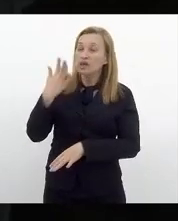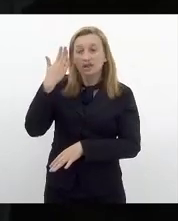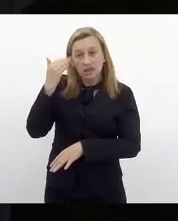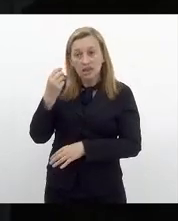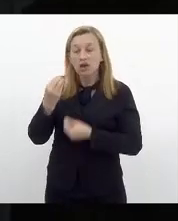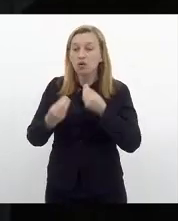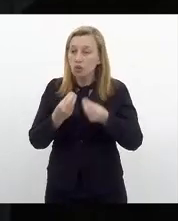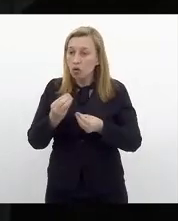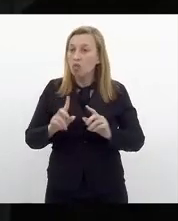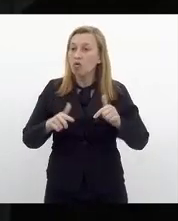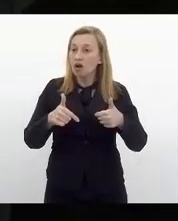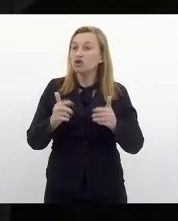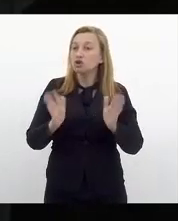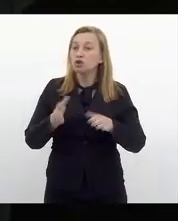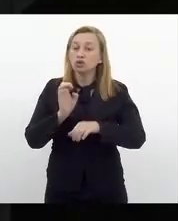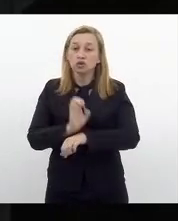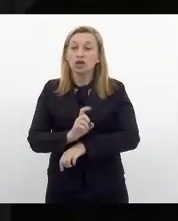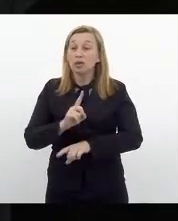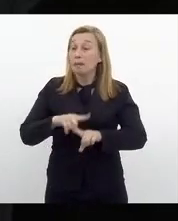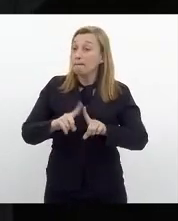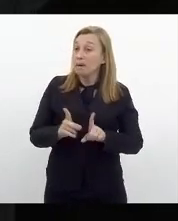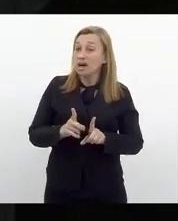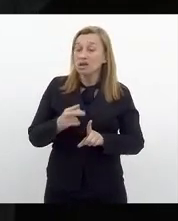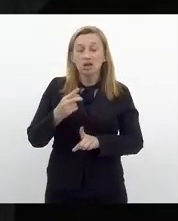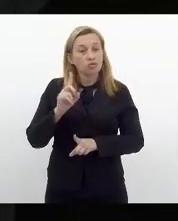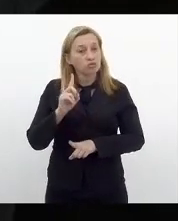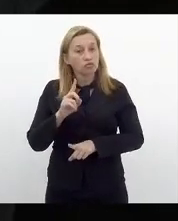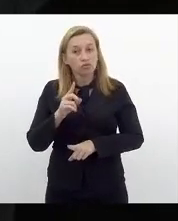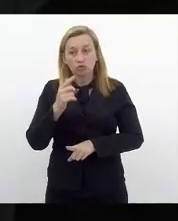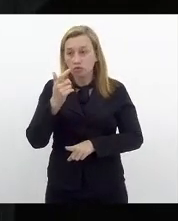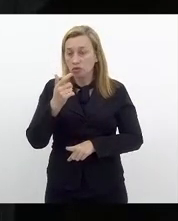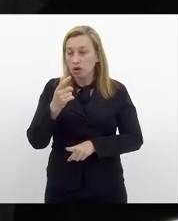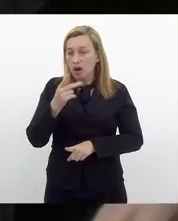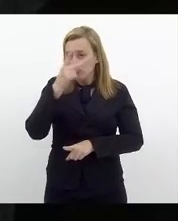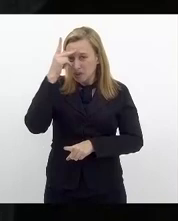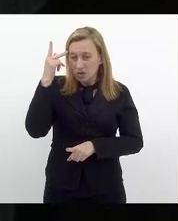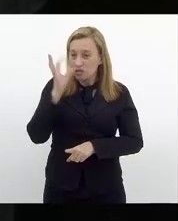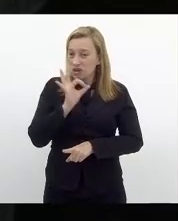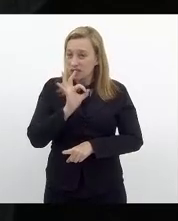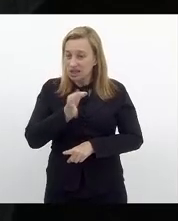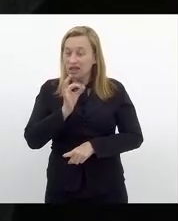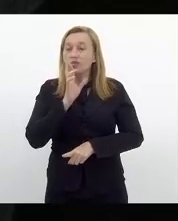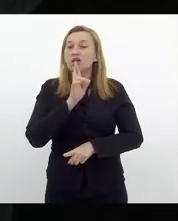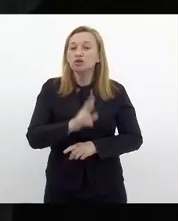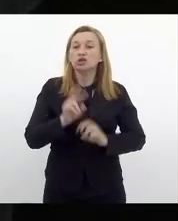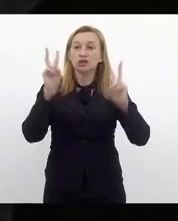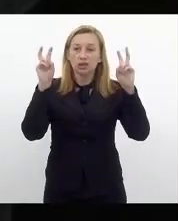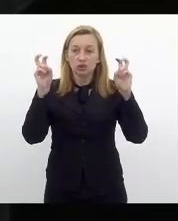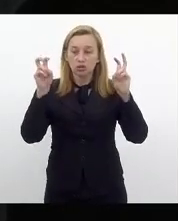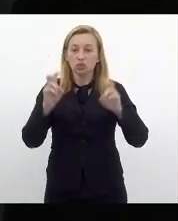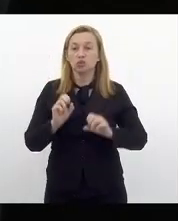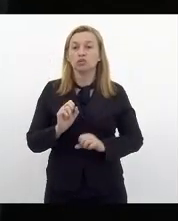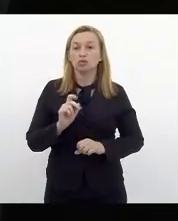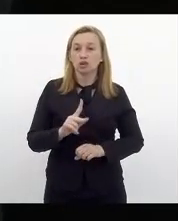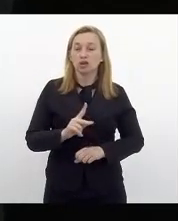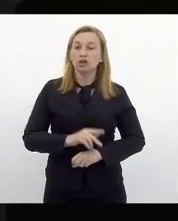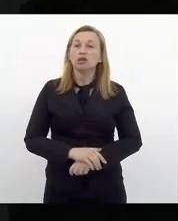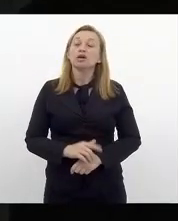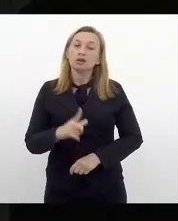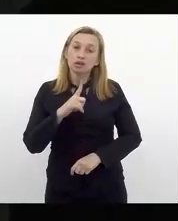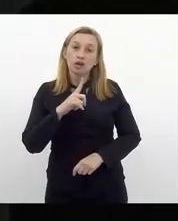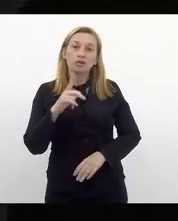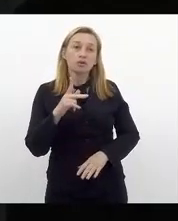sei como é que funciona hoje no estado mas eu não sou a pessoa mais adequada para responder sobre esse assunto tá tem